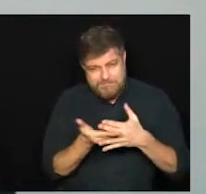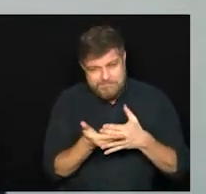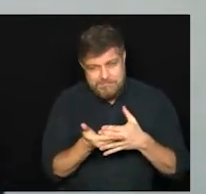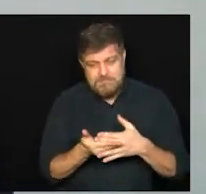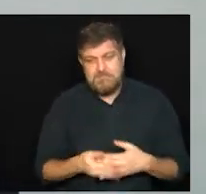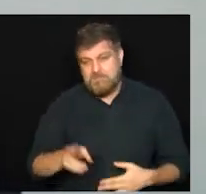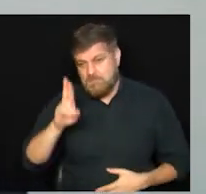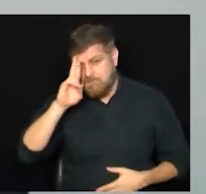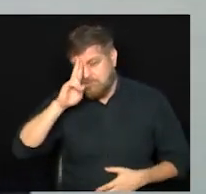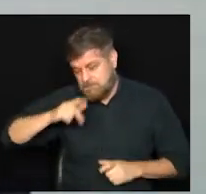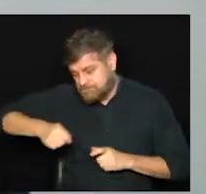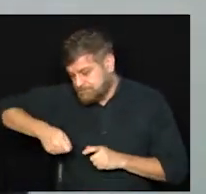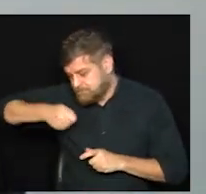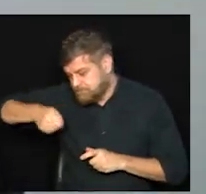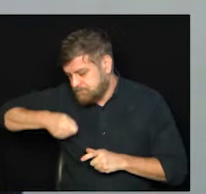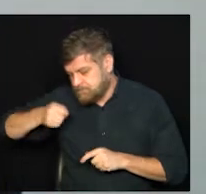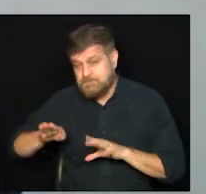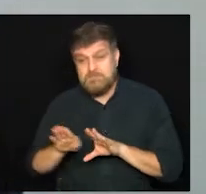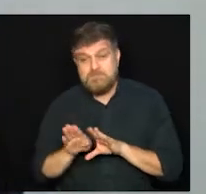oferece o jantar. Então,